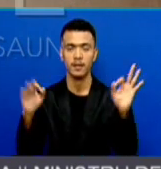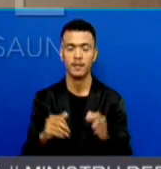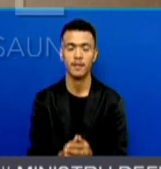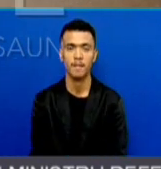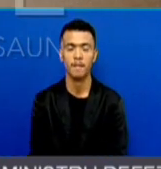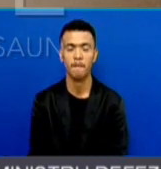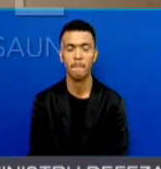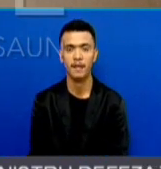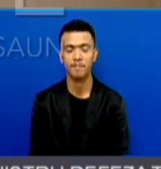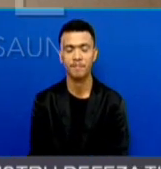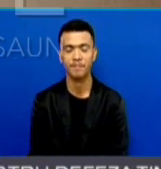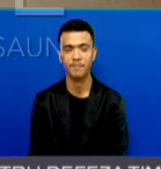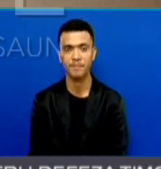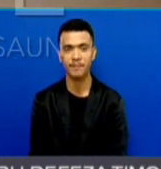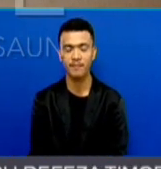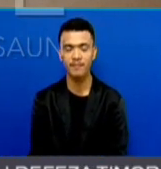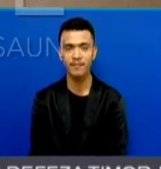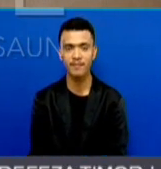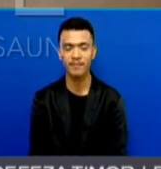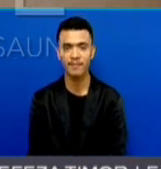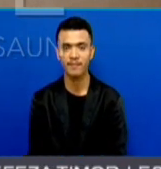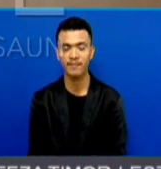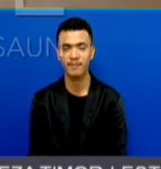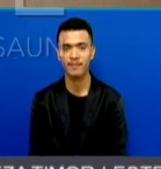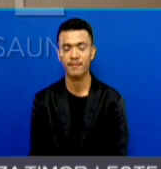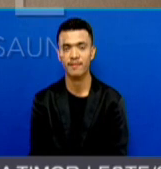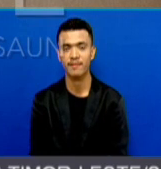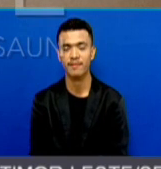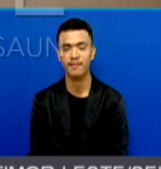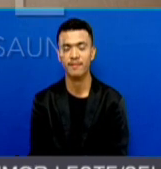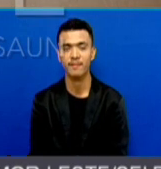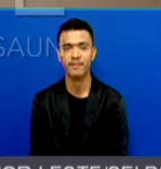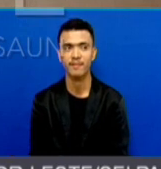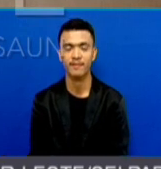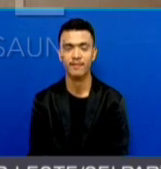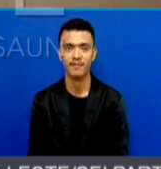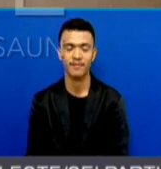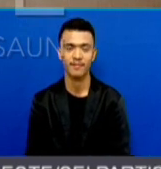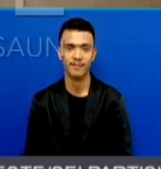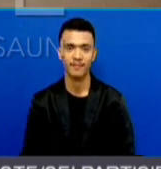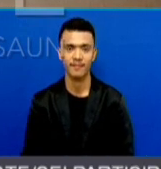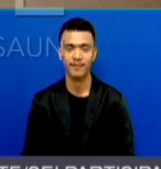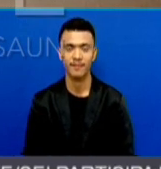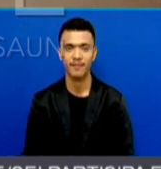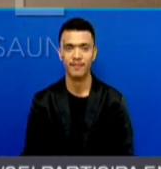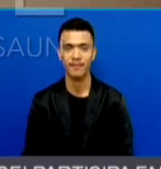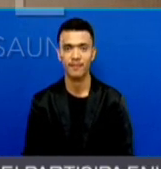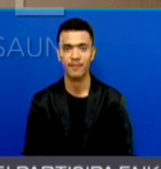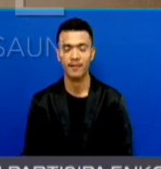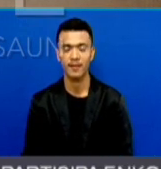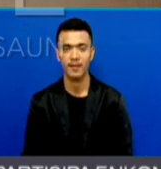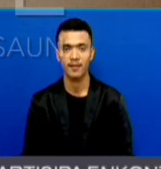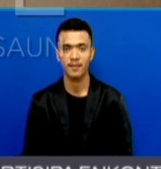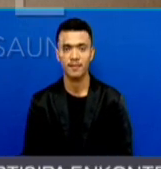not this year, but definitely once the new building is finished, this new building, we can start construction with